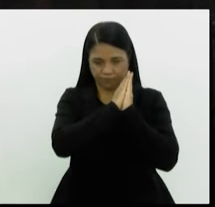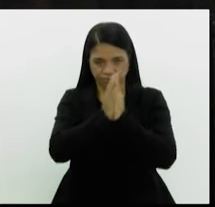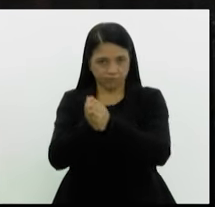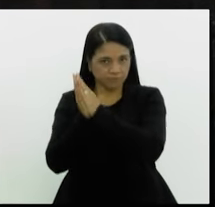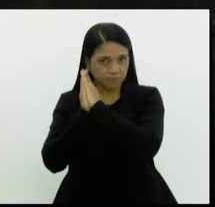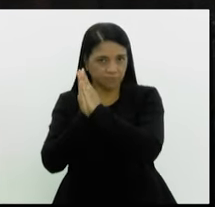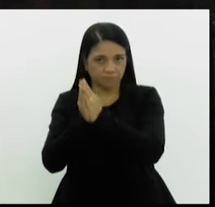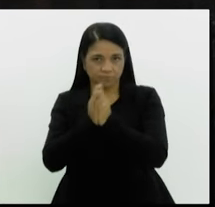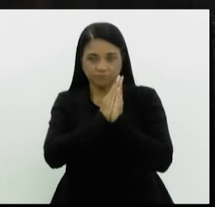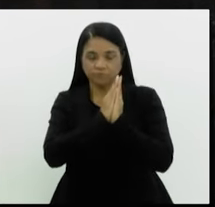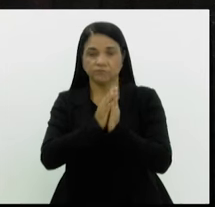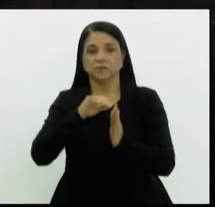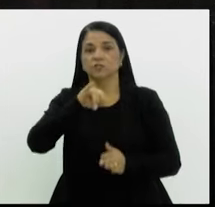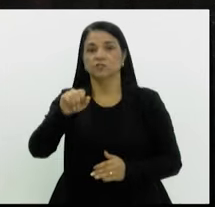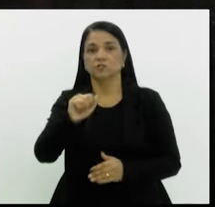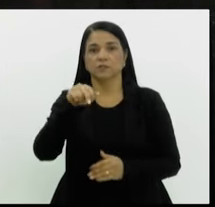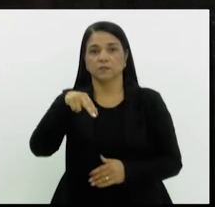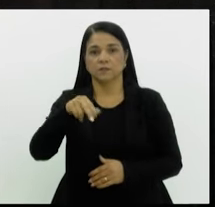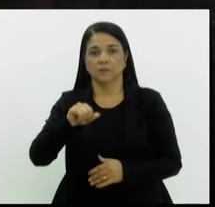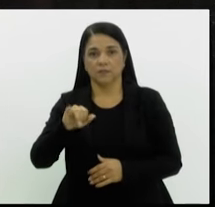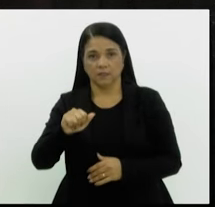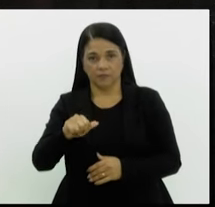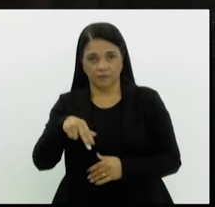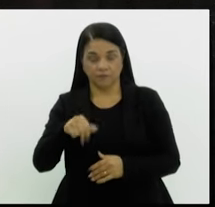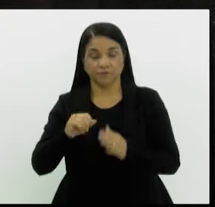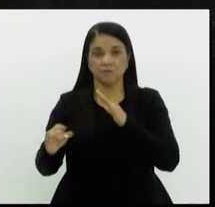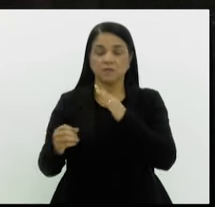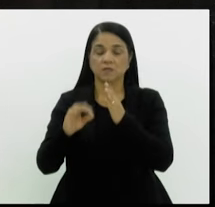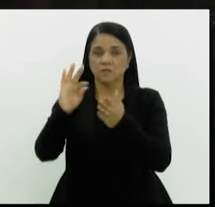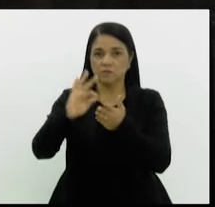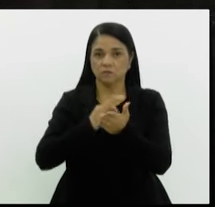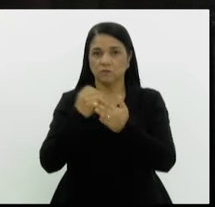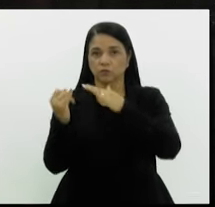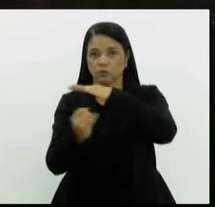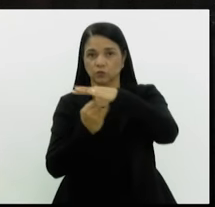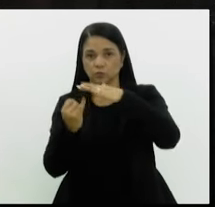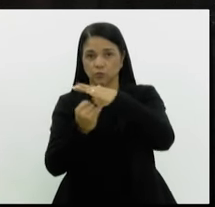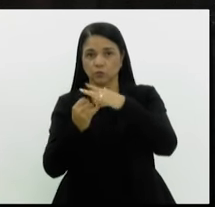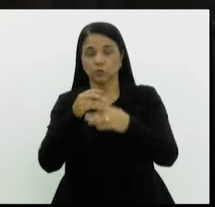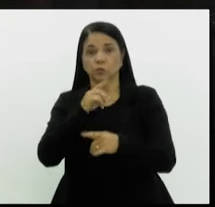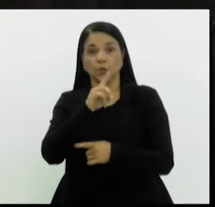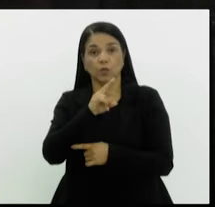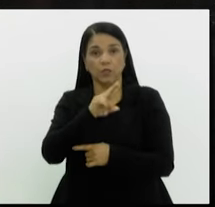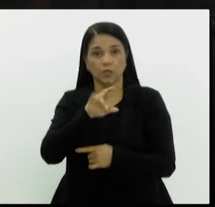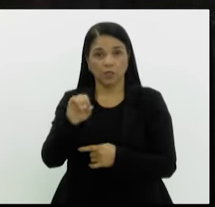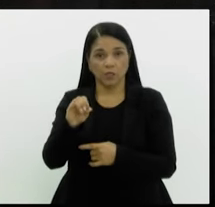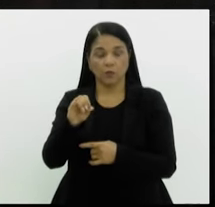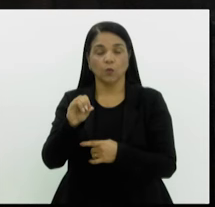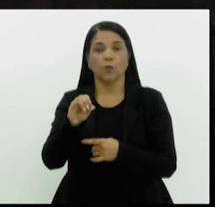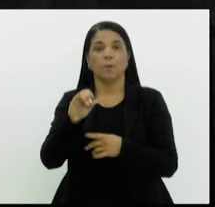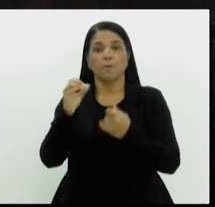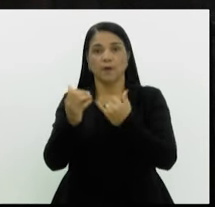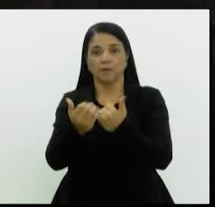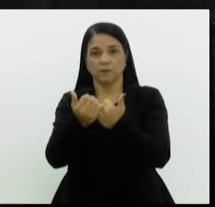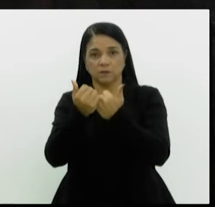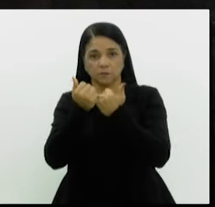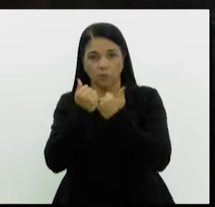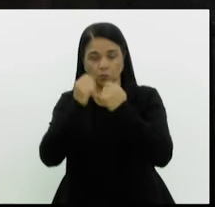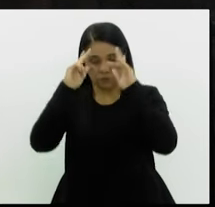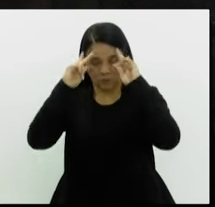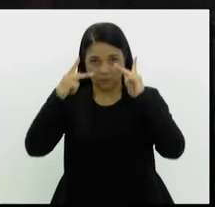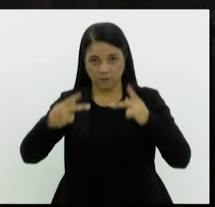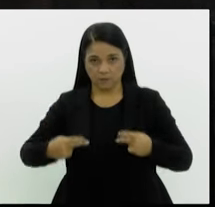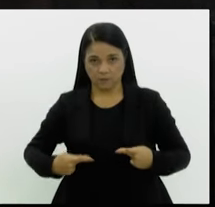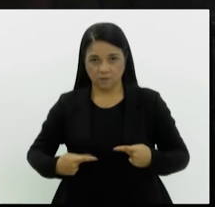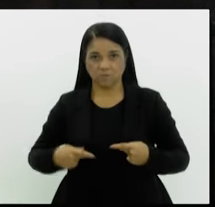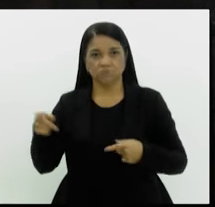no Instituto Rio Patrimônio da Humanidade, quer dizer, o centro foi reconhecido oficialmente agora,